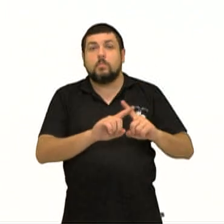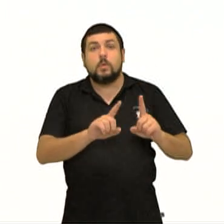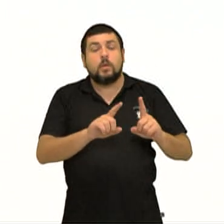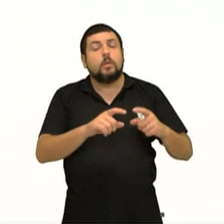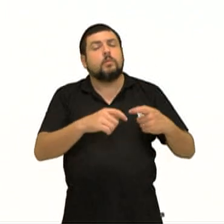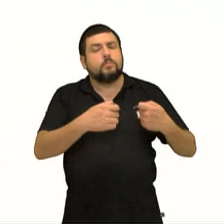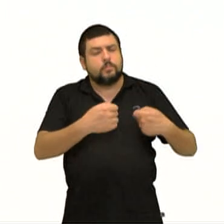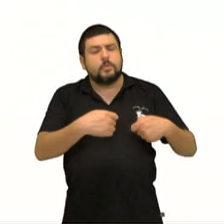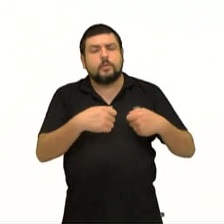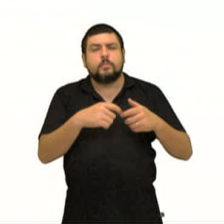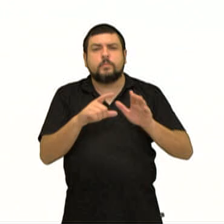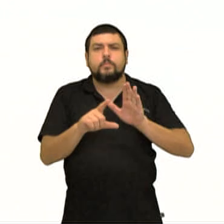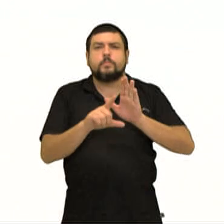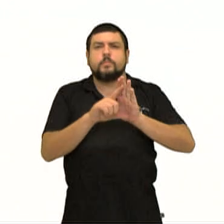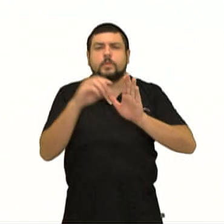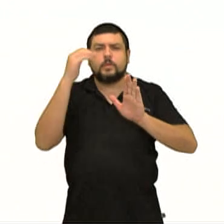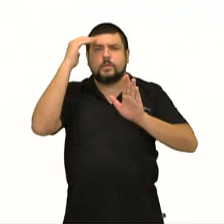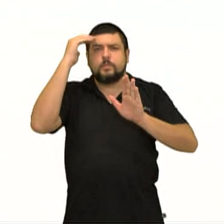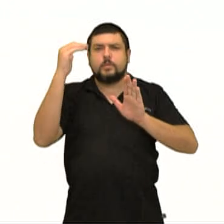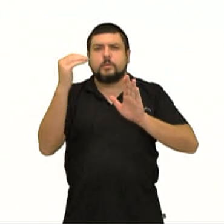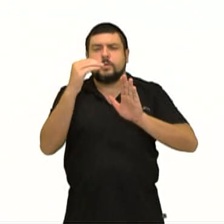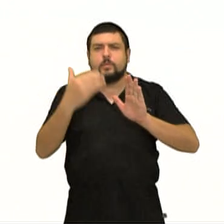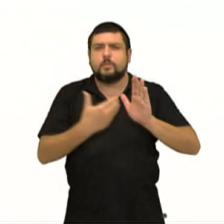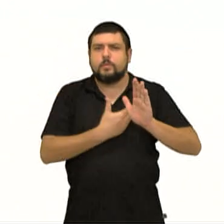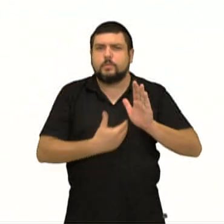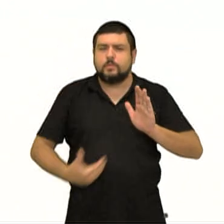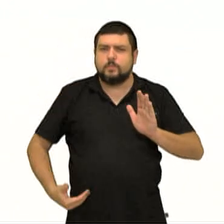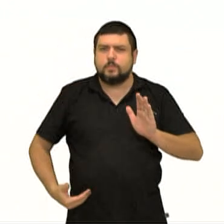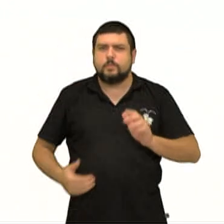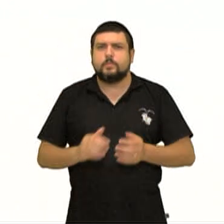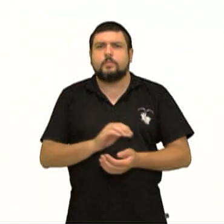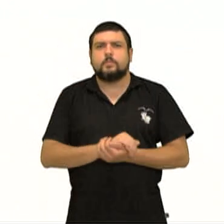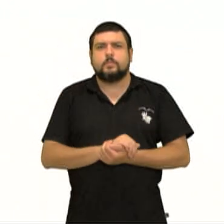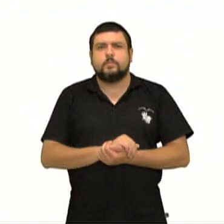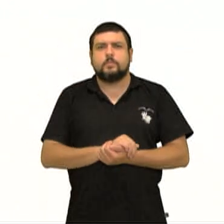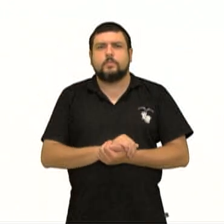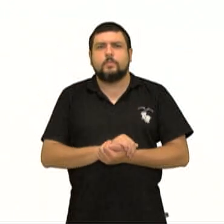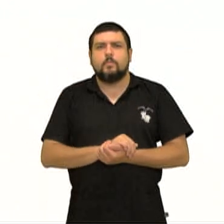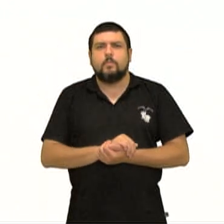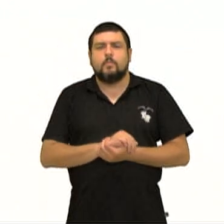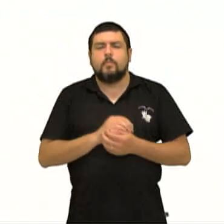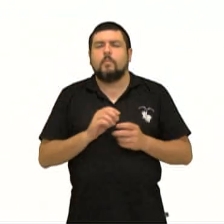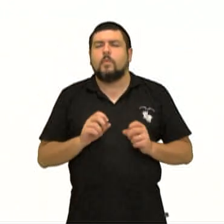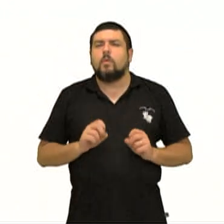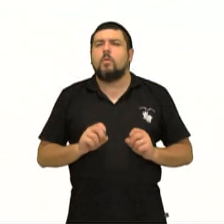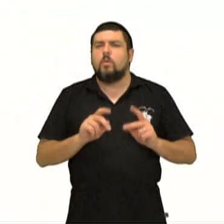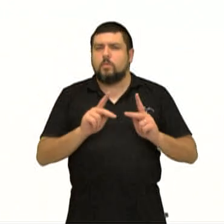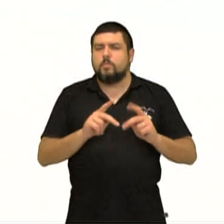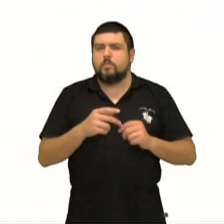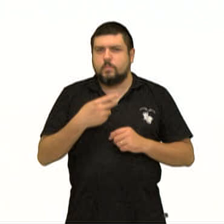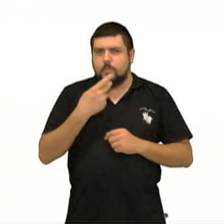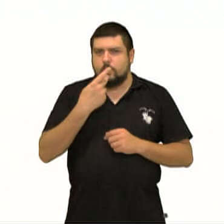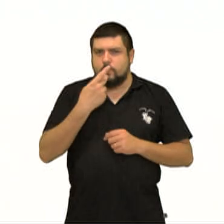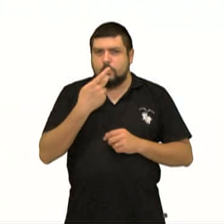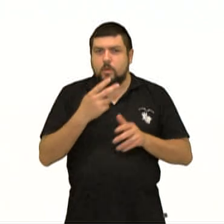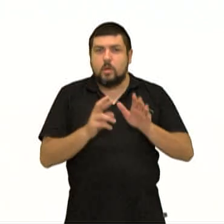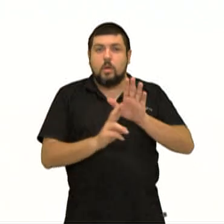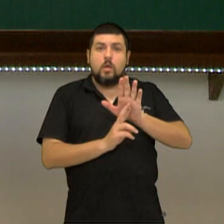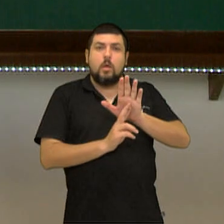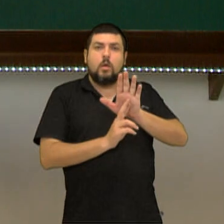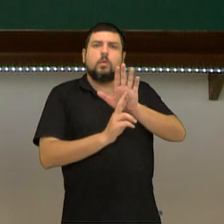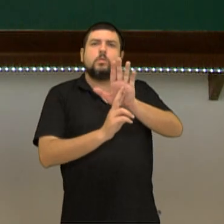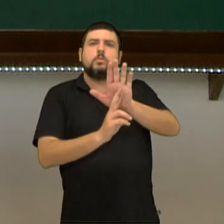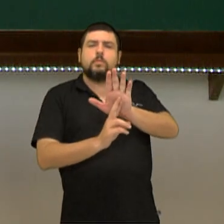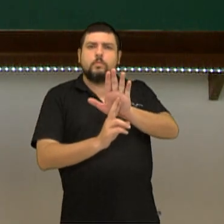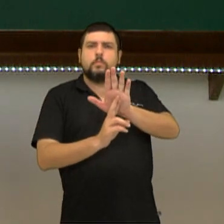Estado. Veja que interessante, pessoal. Quando a gente fala em representação, estamos falando, né,